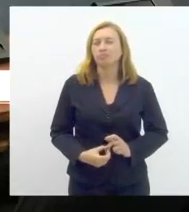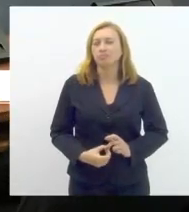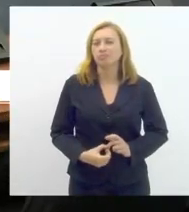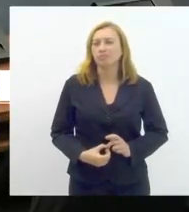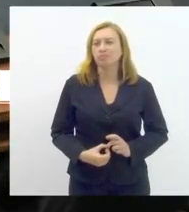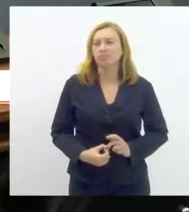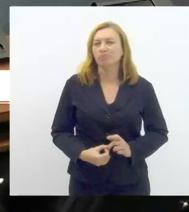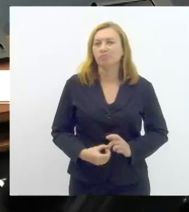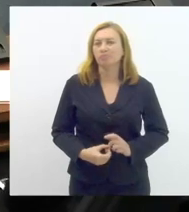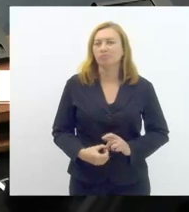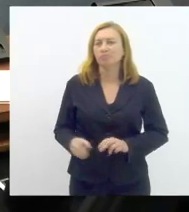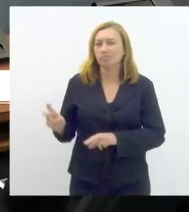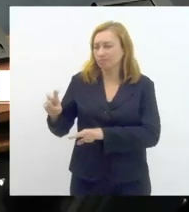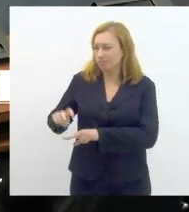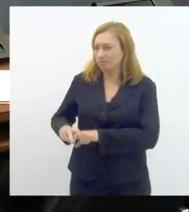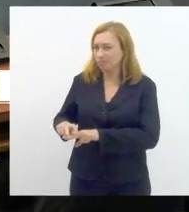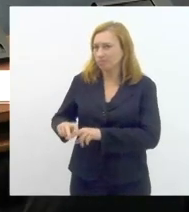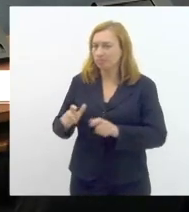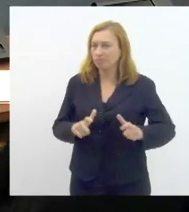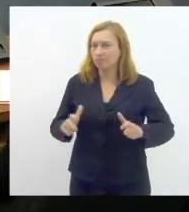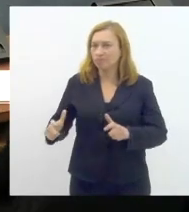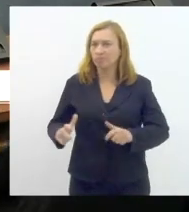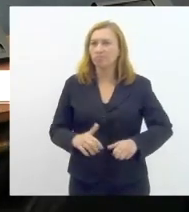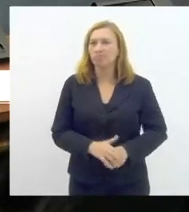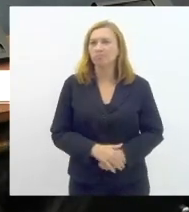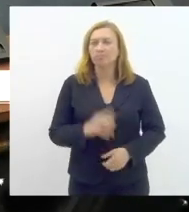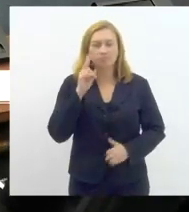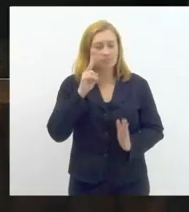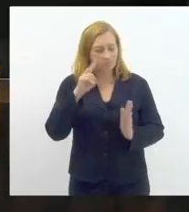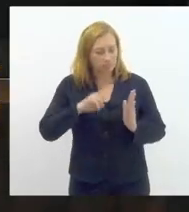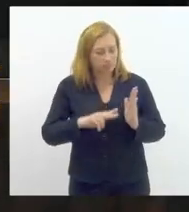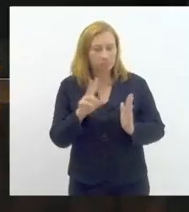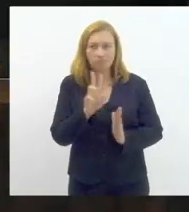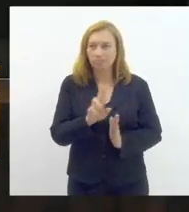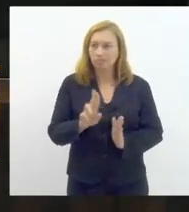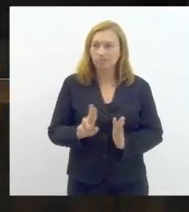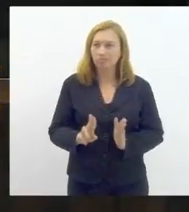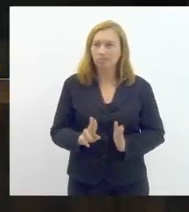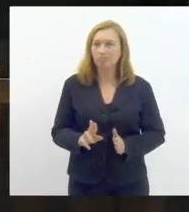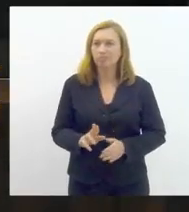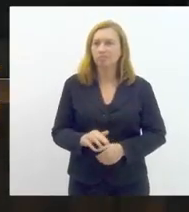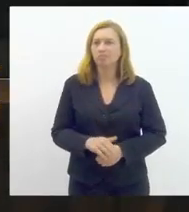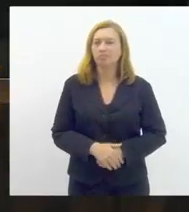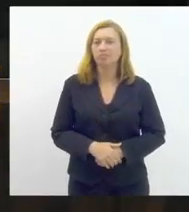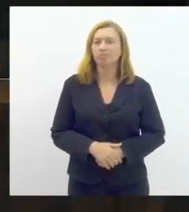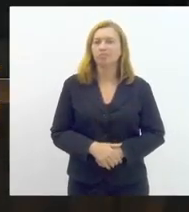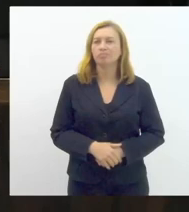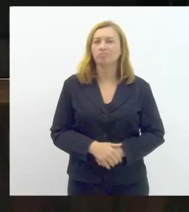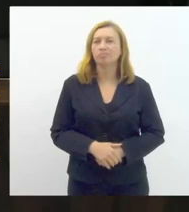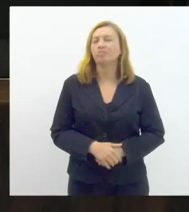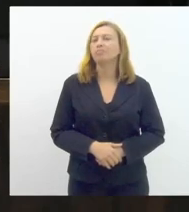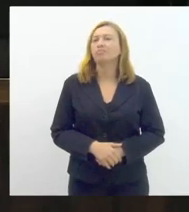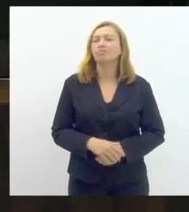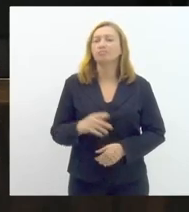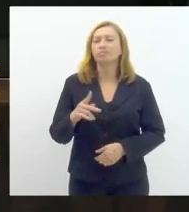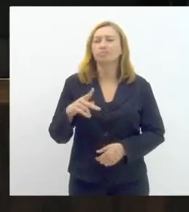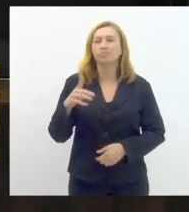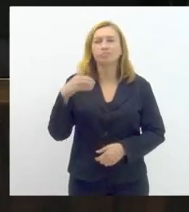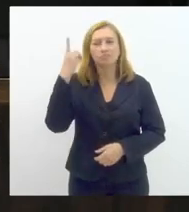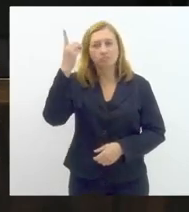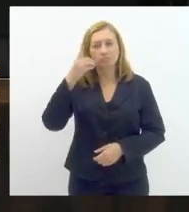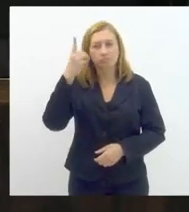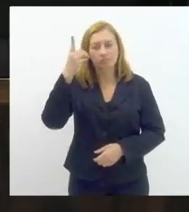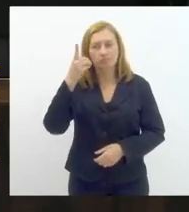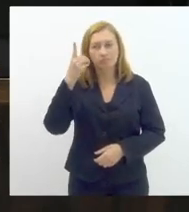Enquanto eles ocupam aqui seus lugares, eu vou ler agora o nome dos parlamentares juvenis, deputados e deputadas,